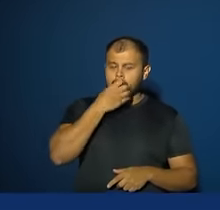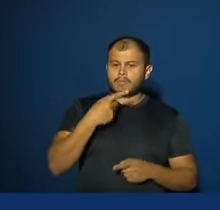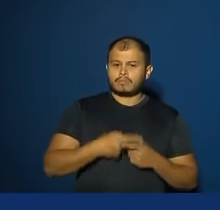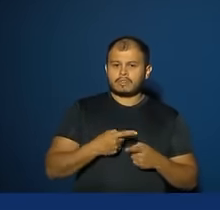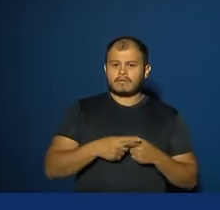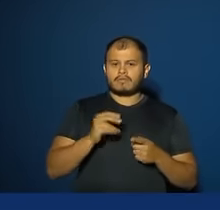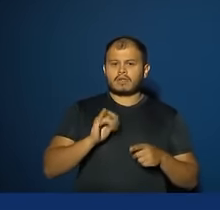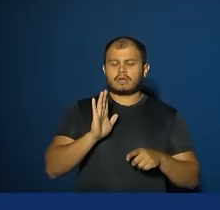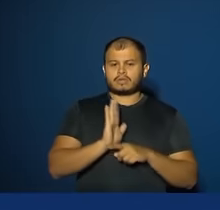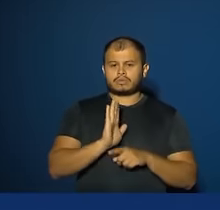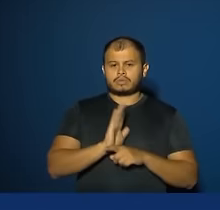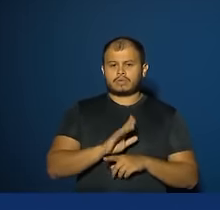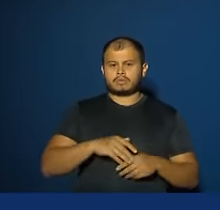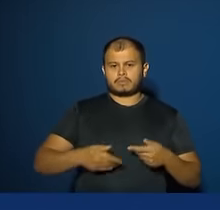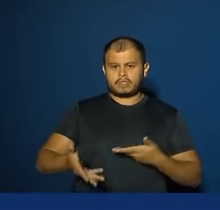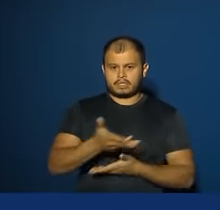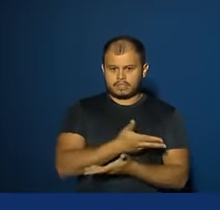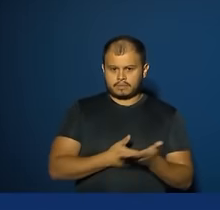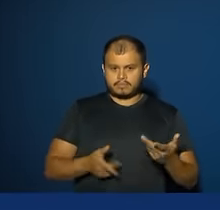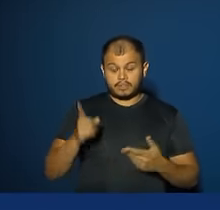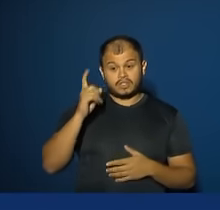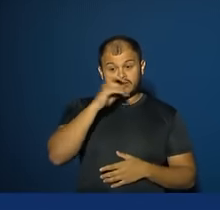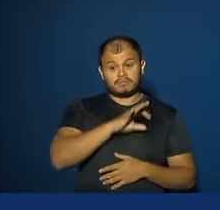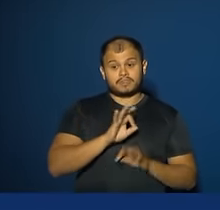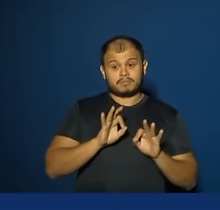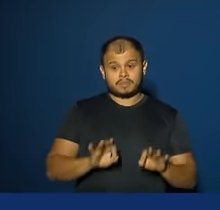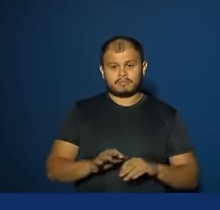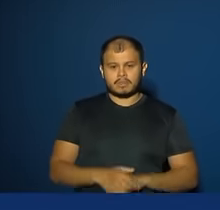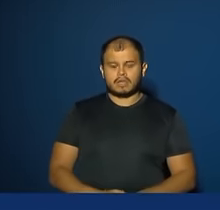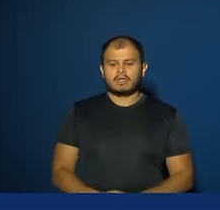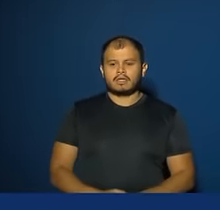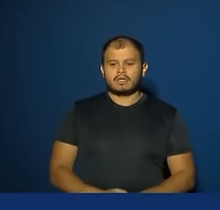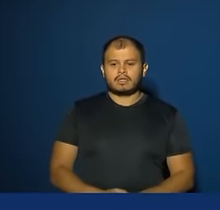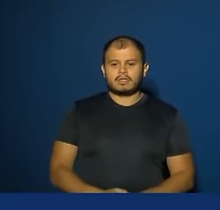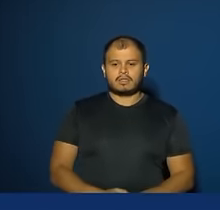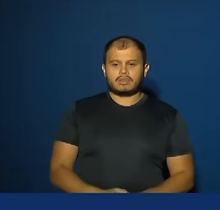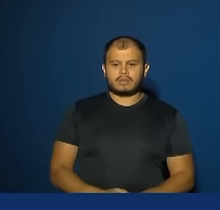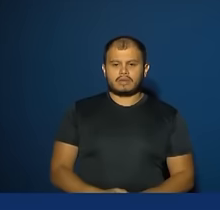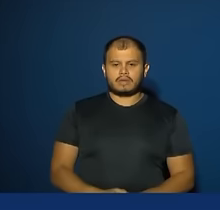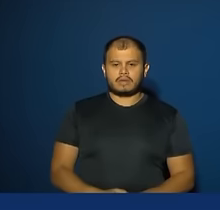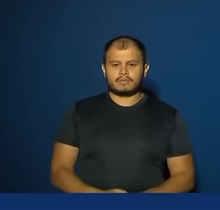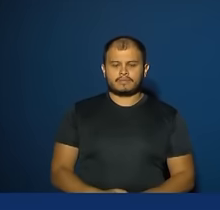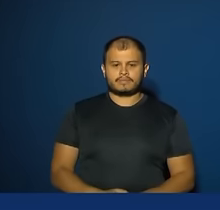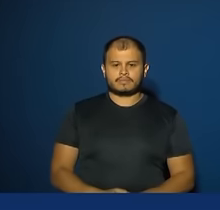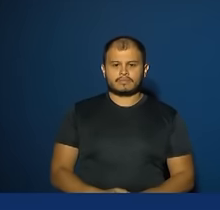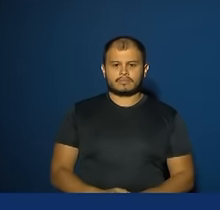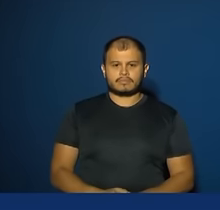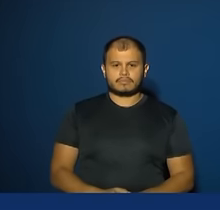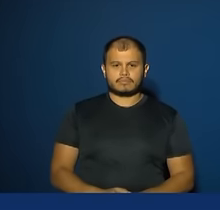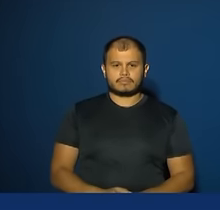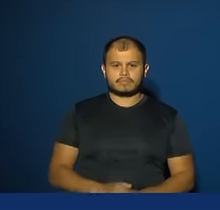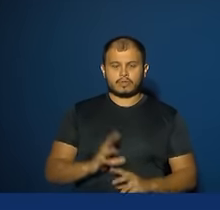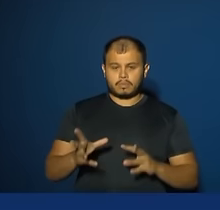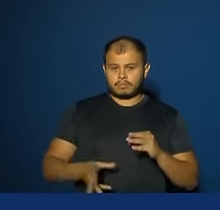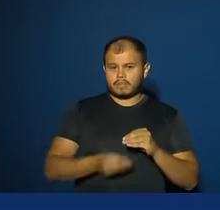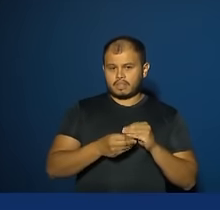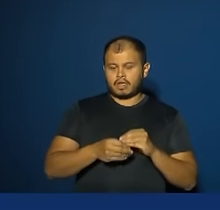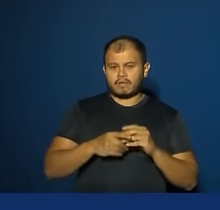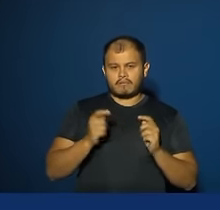usado isso pelo mercado. Tá certo. É difícil mesmo. Bruno? Bom, se eu puder complementar, com certeza veio para ficar, né? Não vai